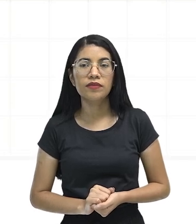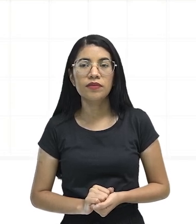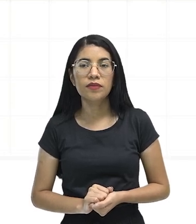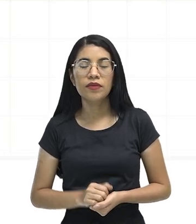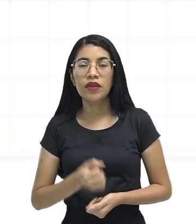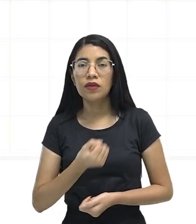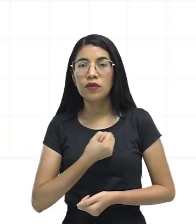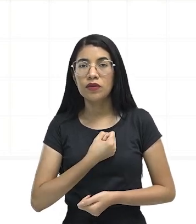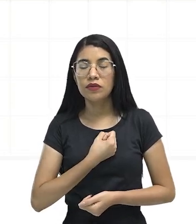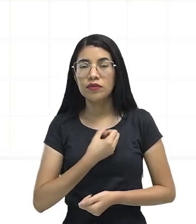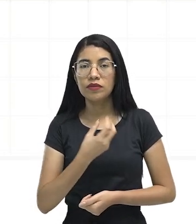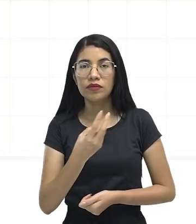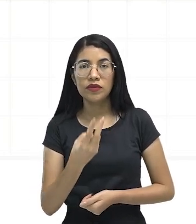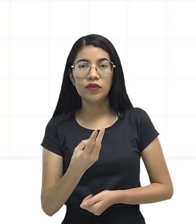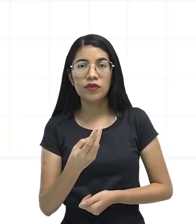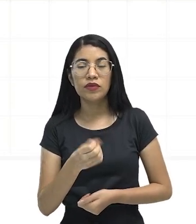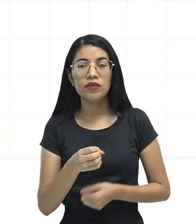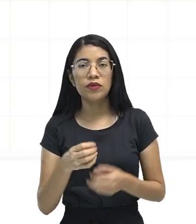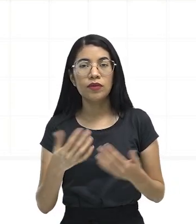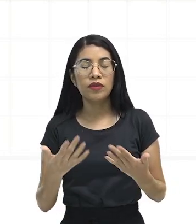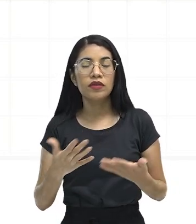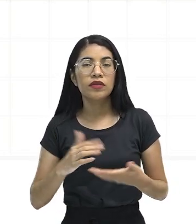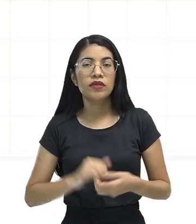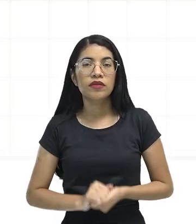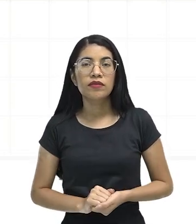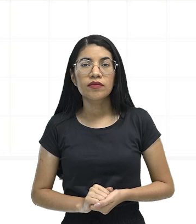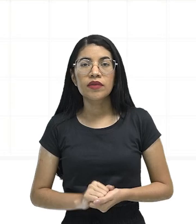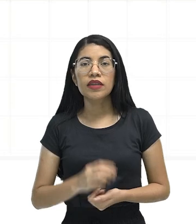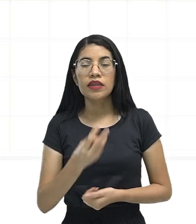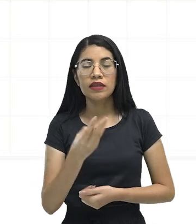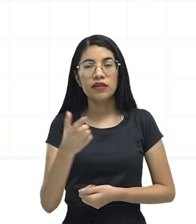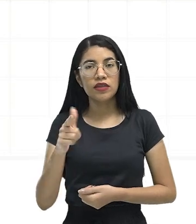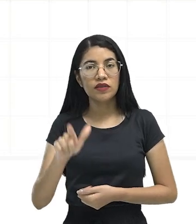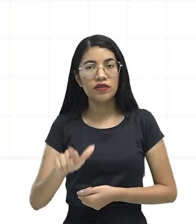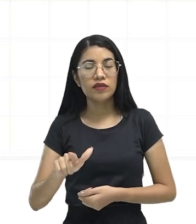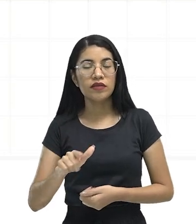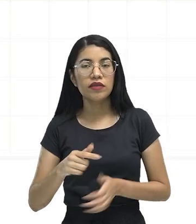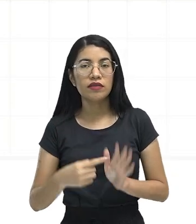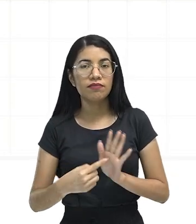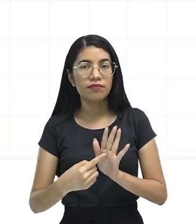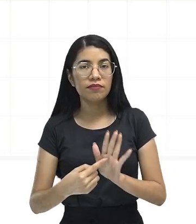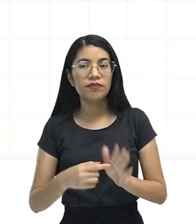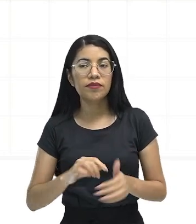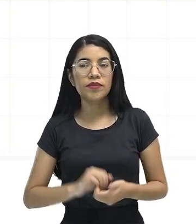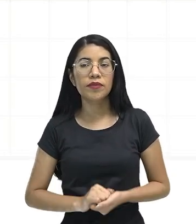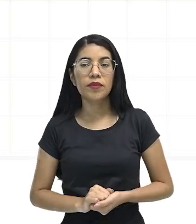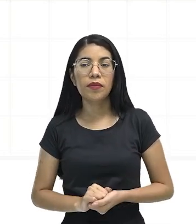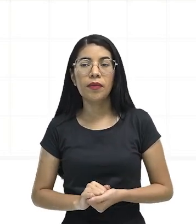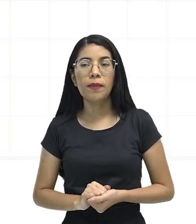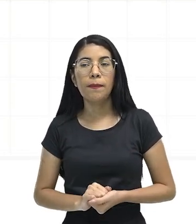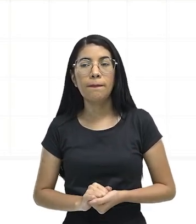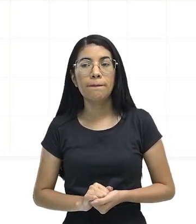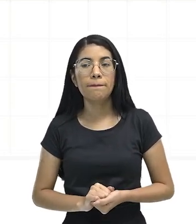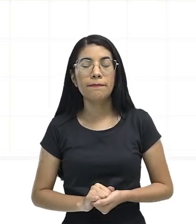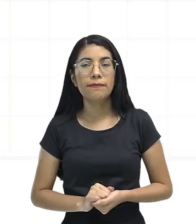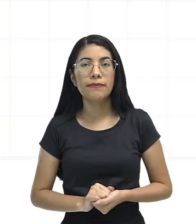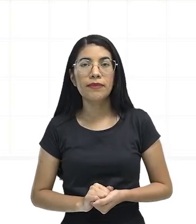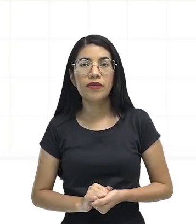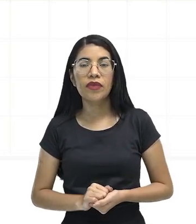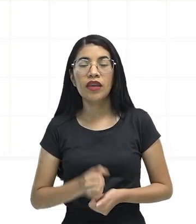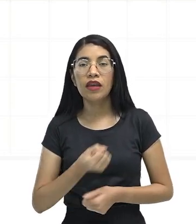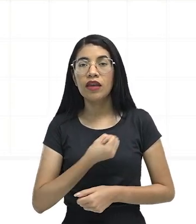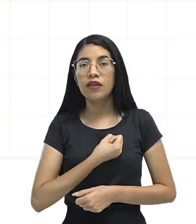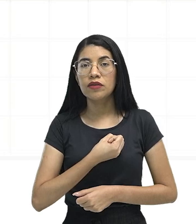número 2, 1, 2, 3 vezes. O número 2, 3 vezes. E o